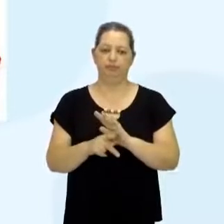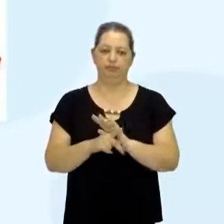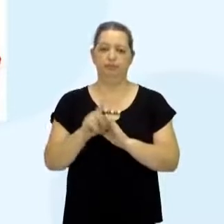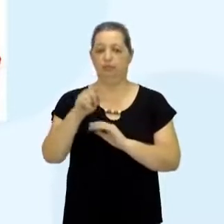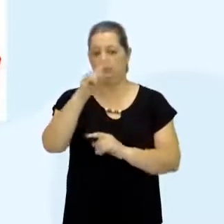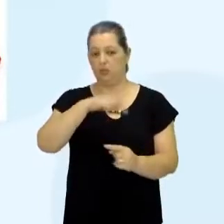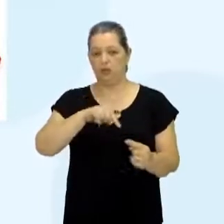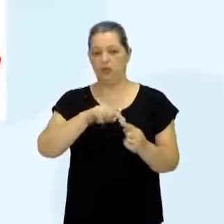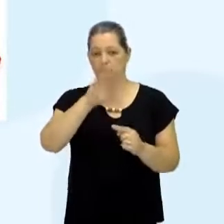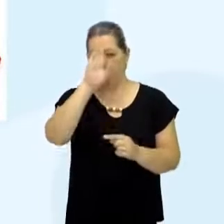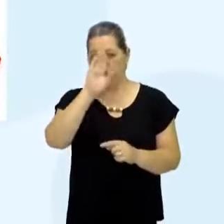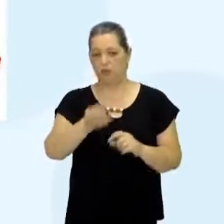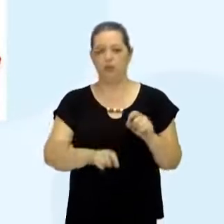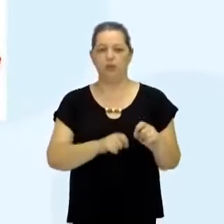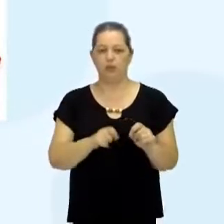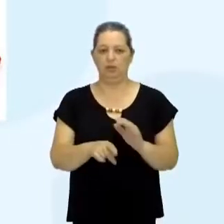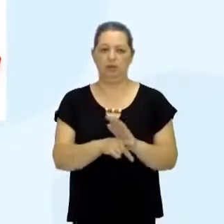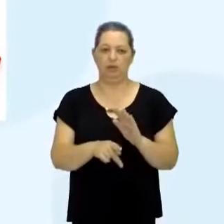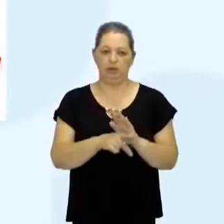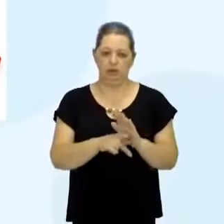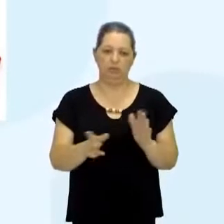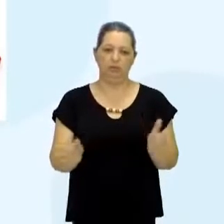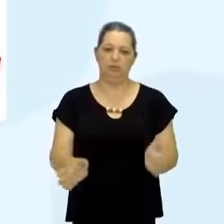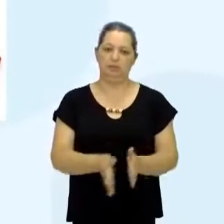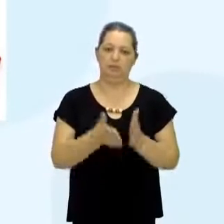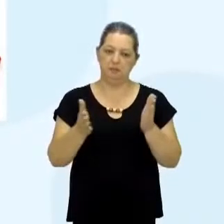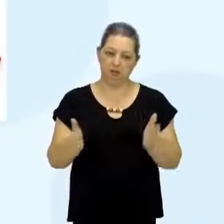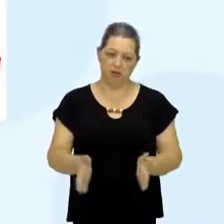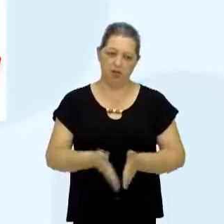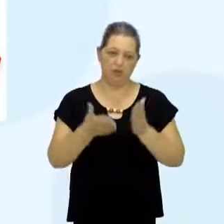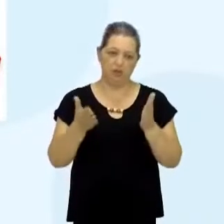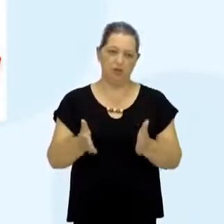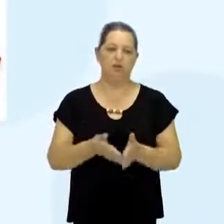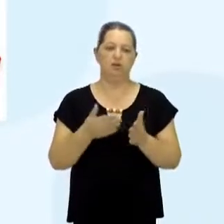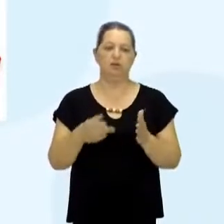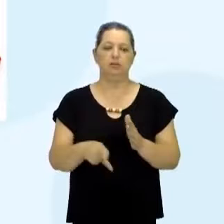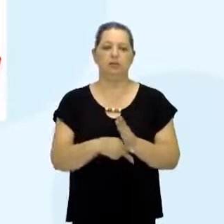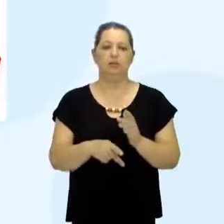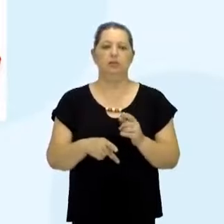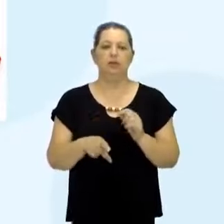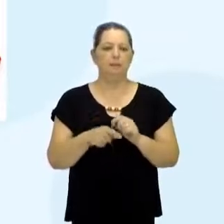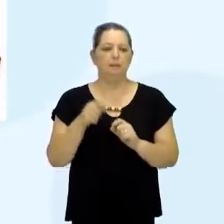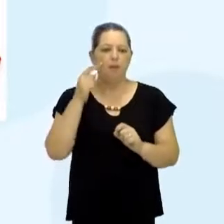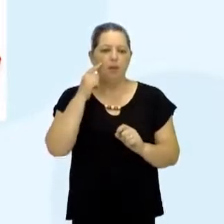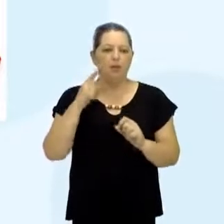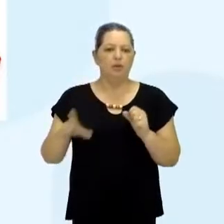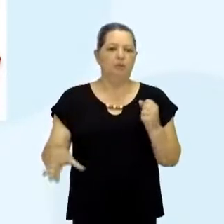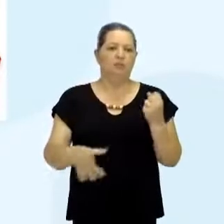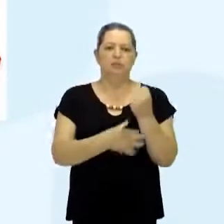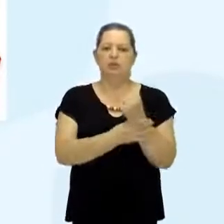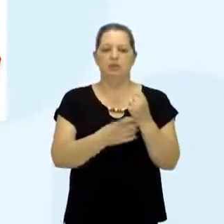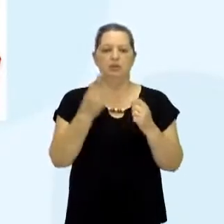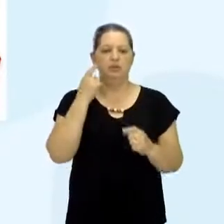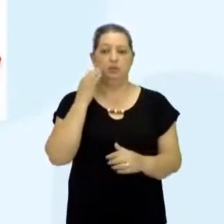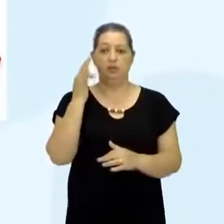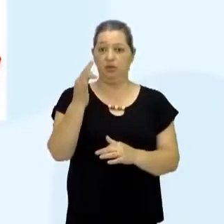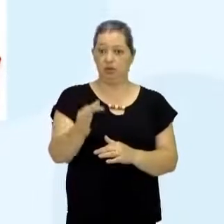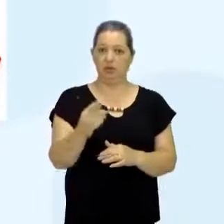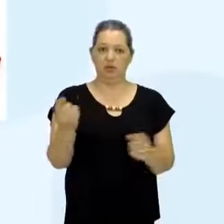motivos principais: perspectivas econômicas e garantias individuais. Ou seja, é